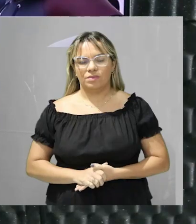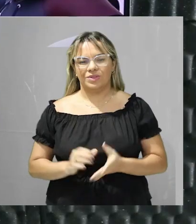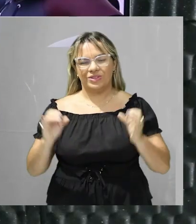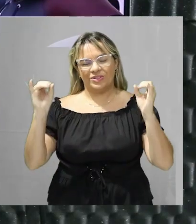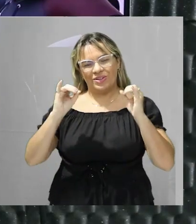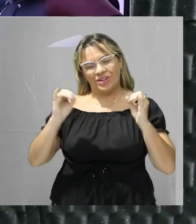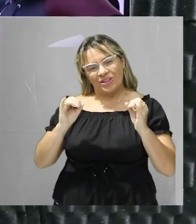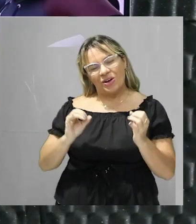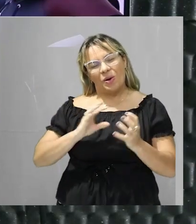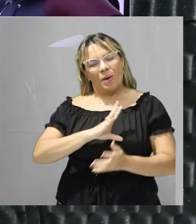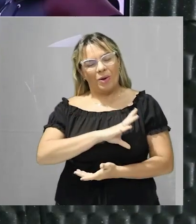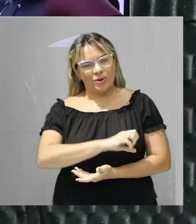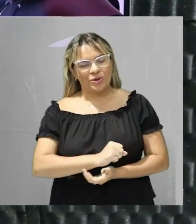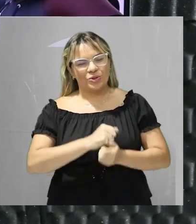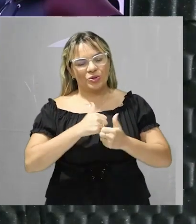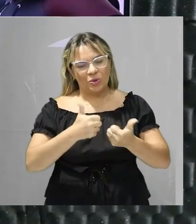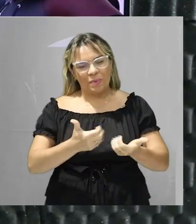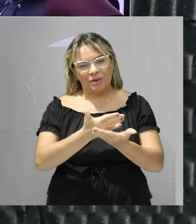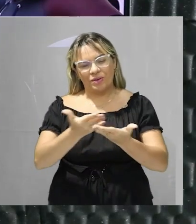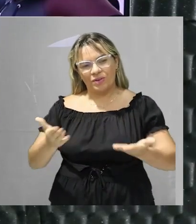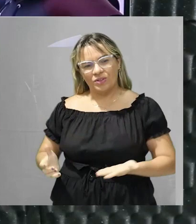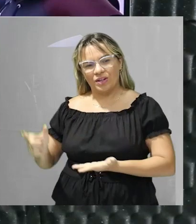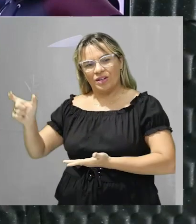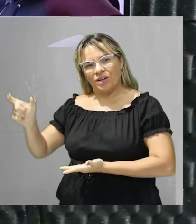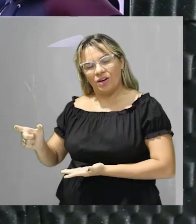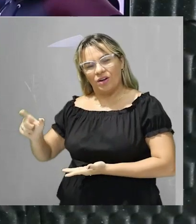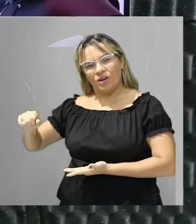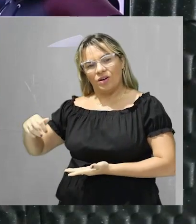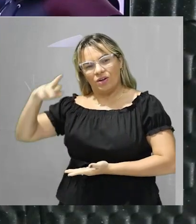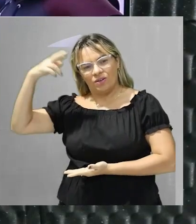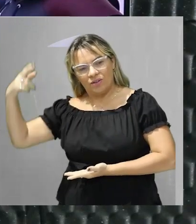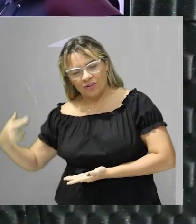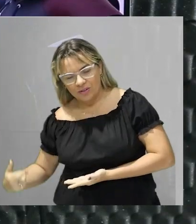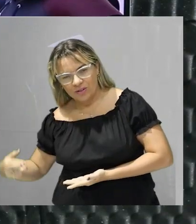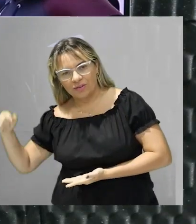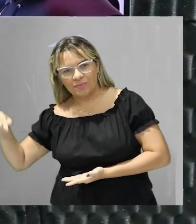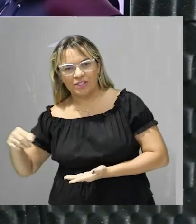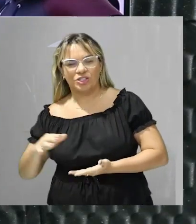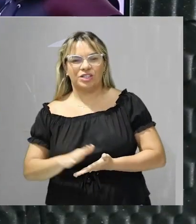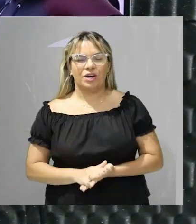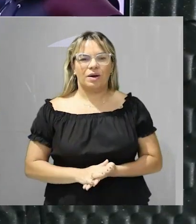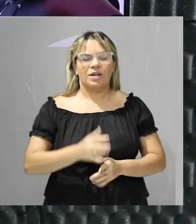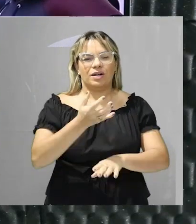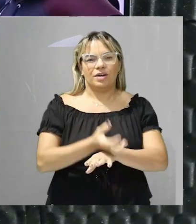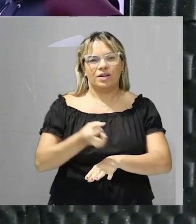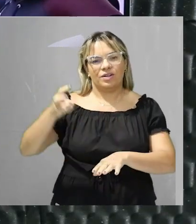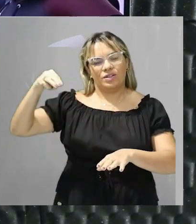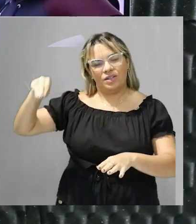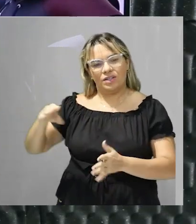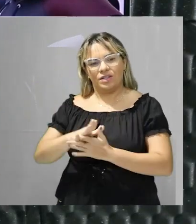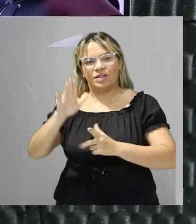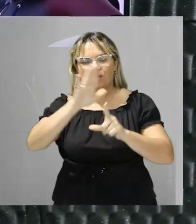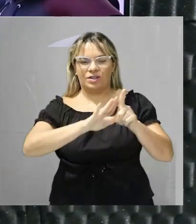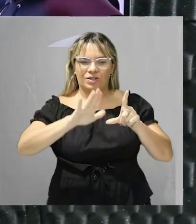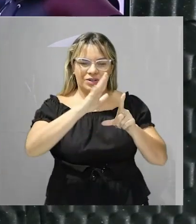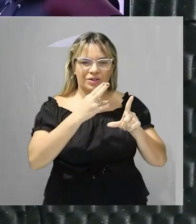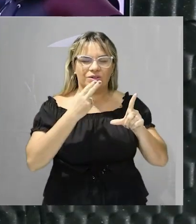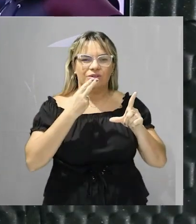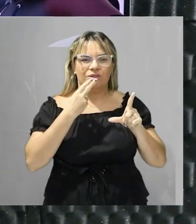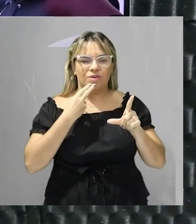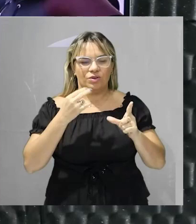E aí meus amores tudo bem com vocês eu sou a professora Renata Félix tua professora de matemática da plataforma Gonçalves Dias e